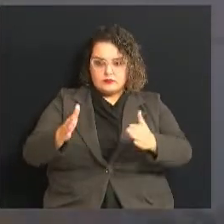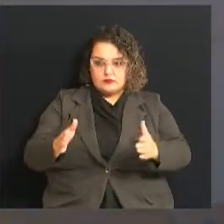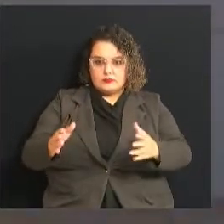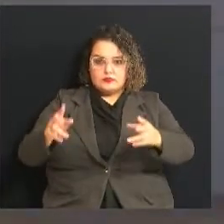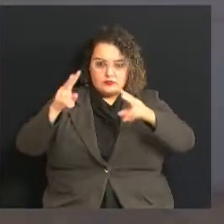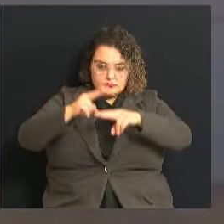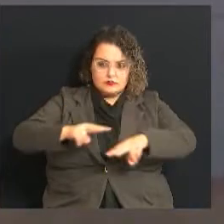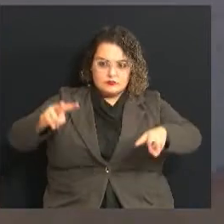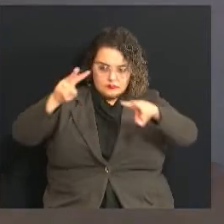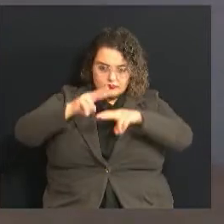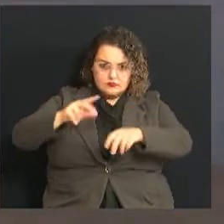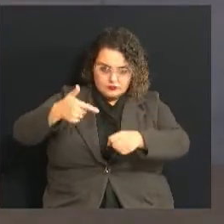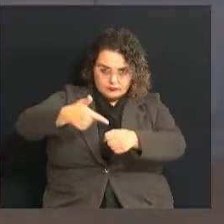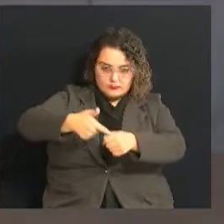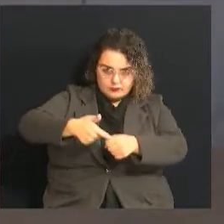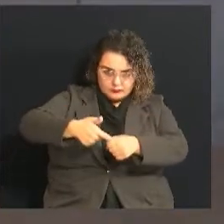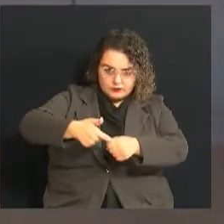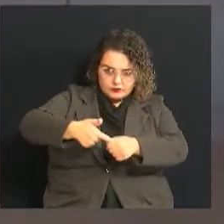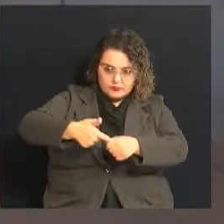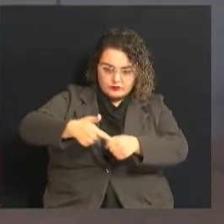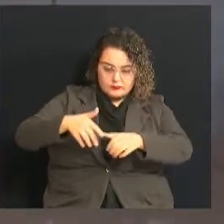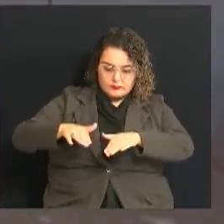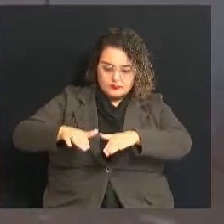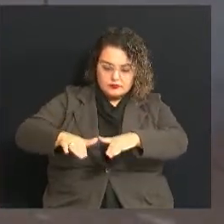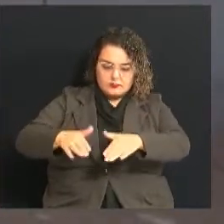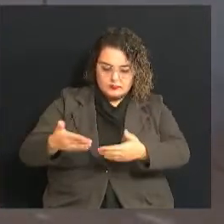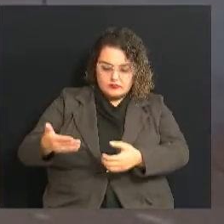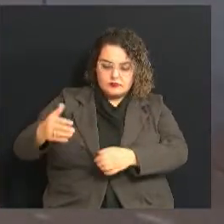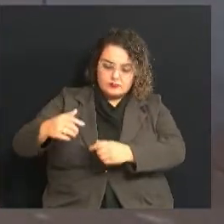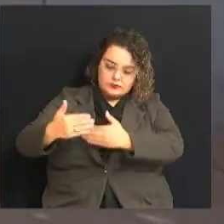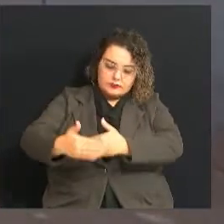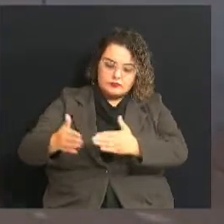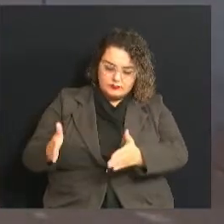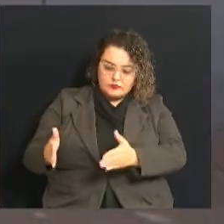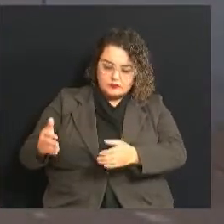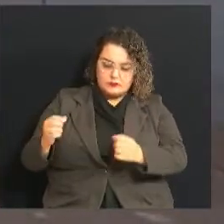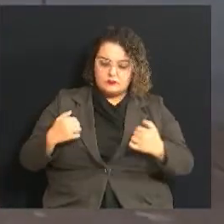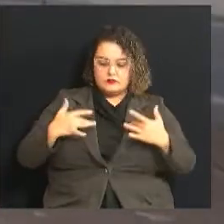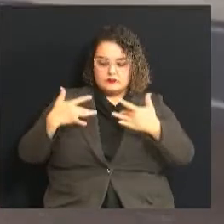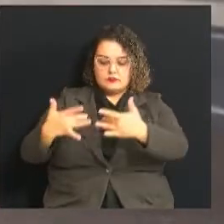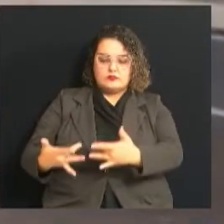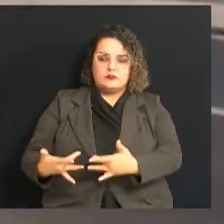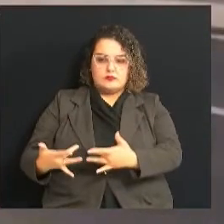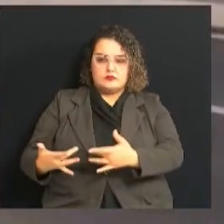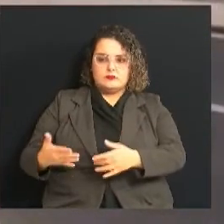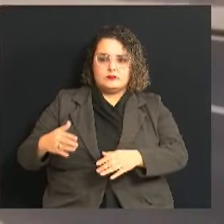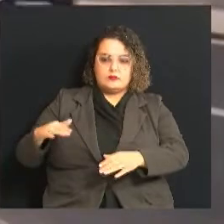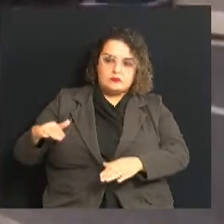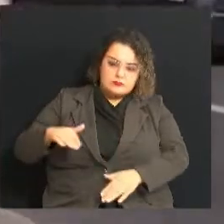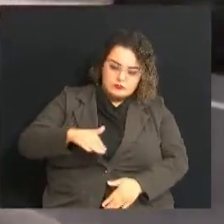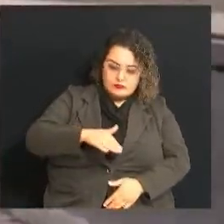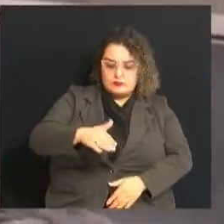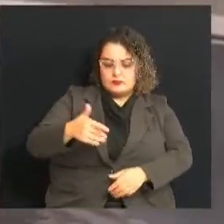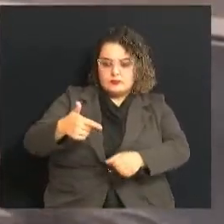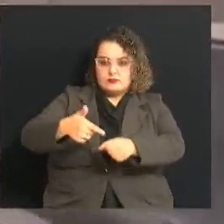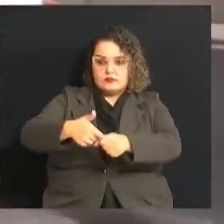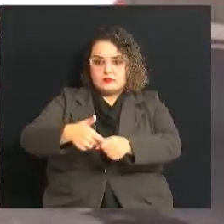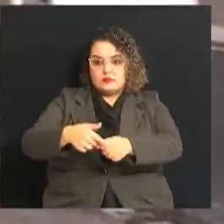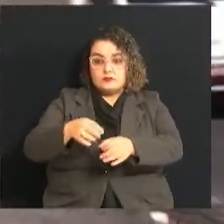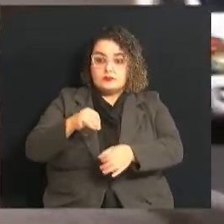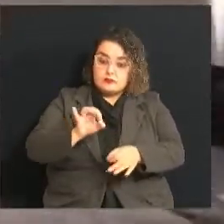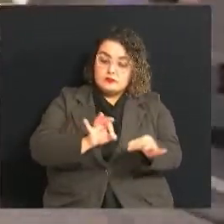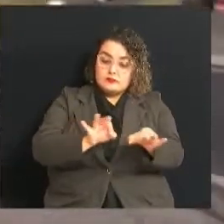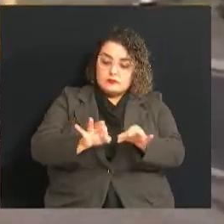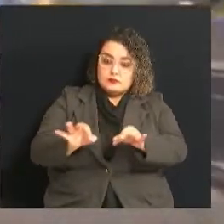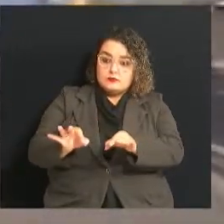pista de combustível, né? Então, o cliente está indo abastecer, se te conseguir antecipar, né, se preparar, já